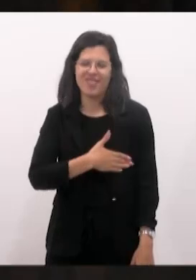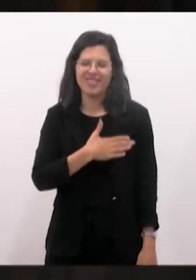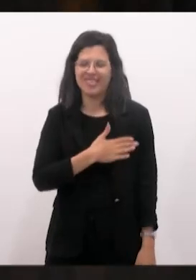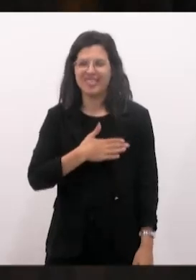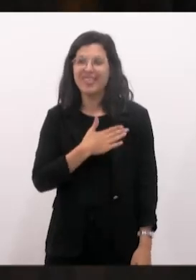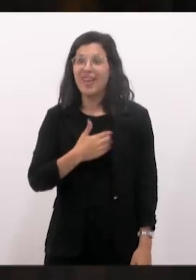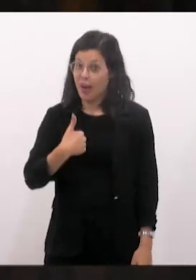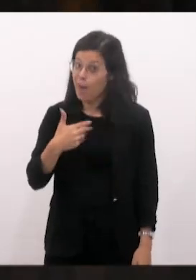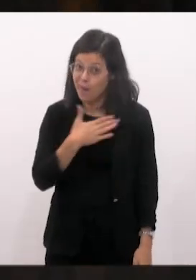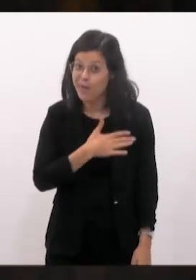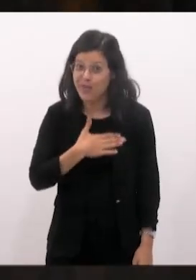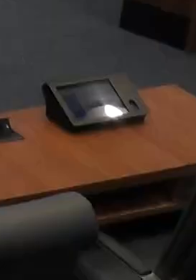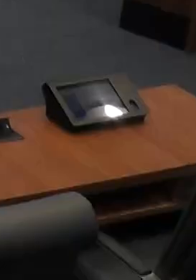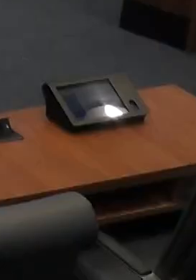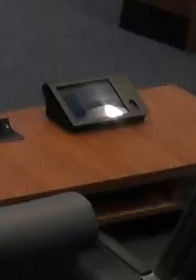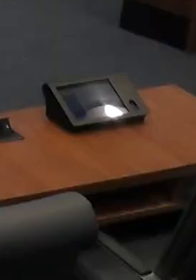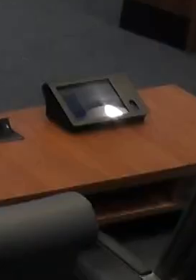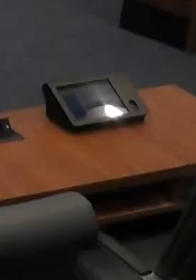eu gosto.